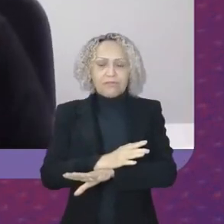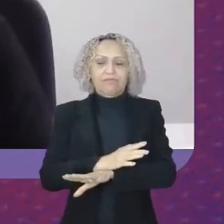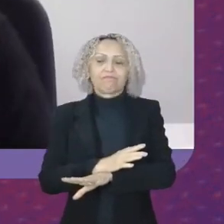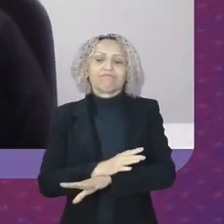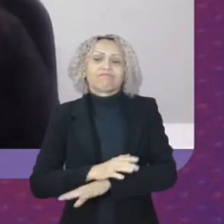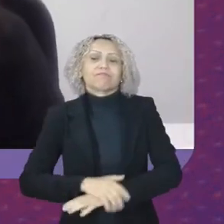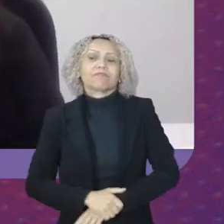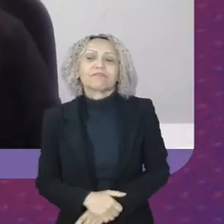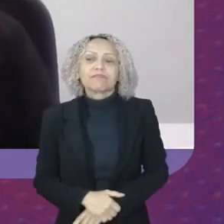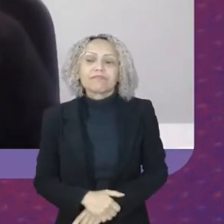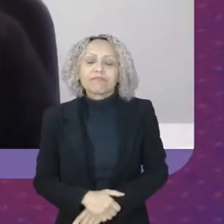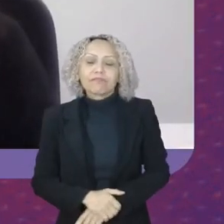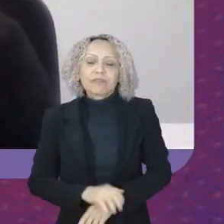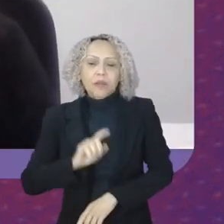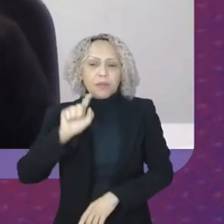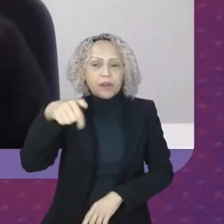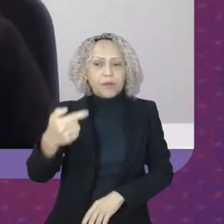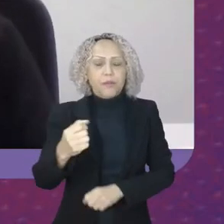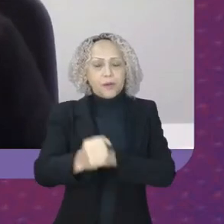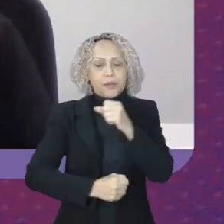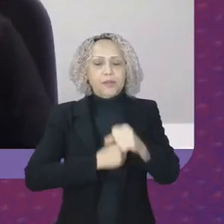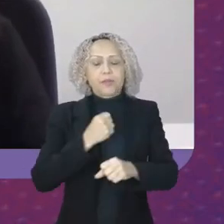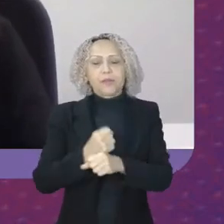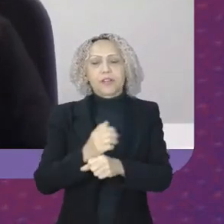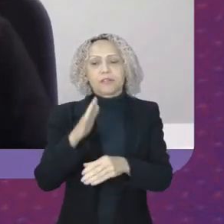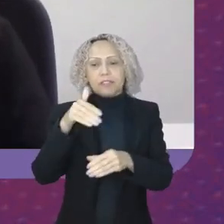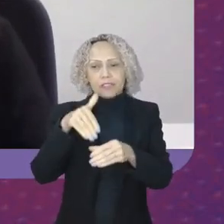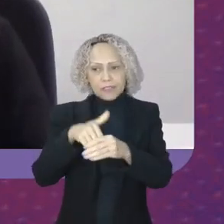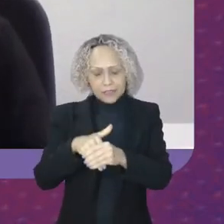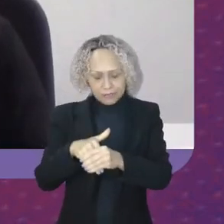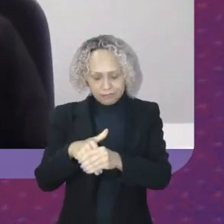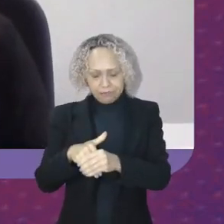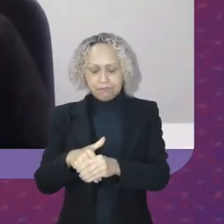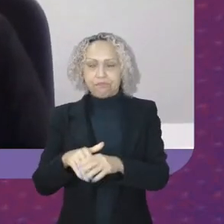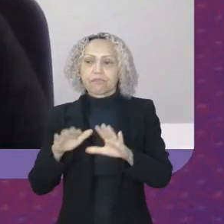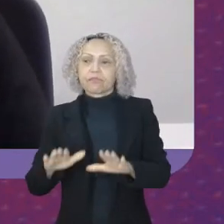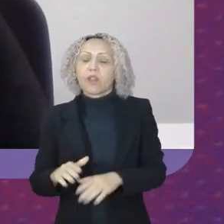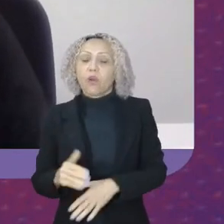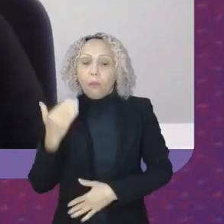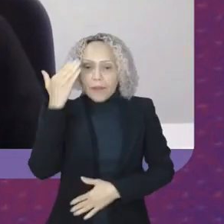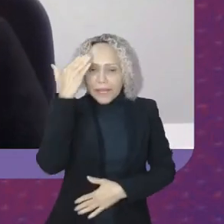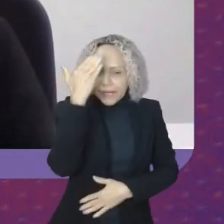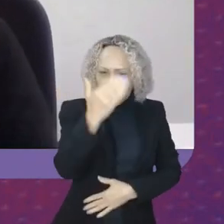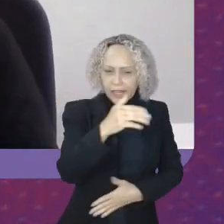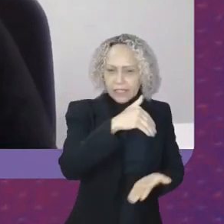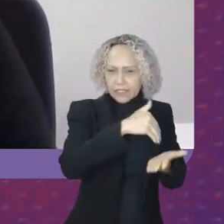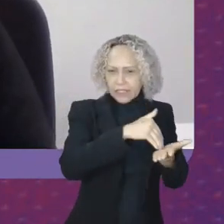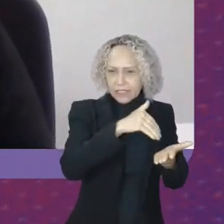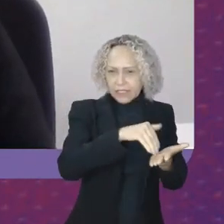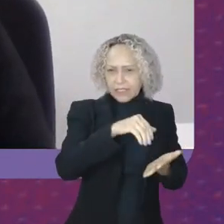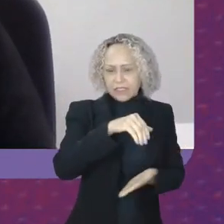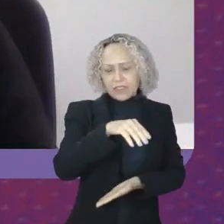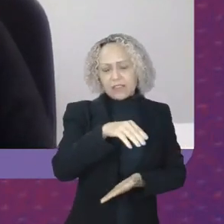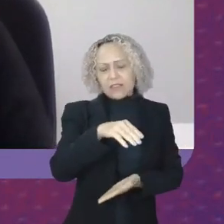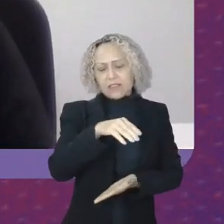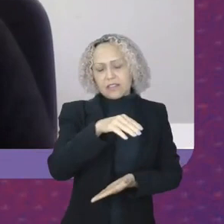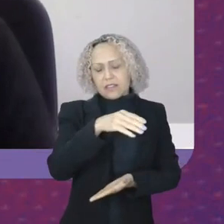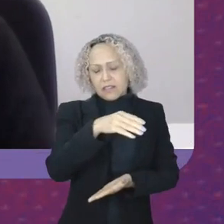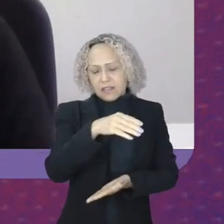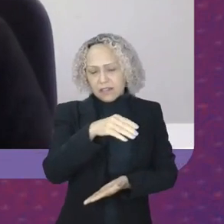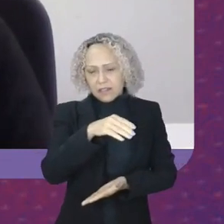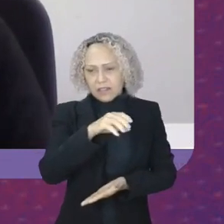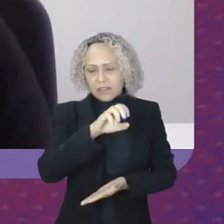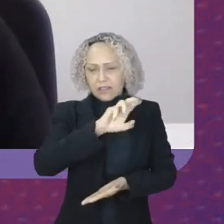Obrigada, secretária Carmen, secretária Denise, secretária Maria Helena, secretária executiva,